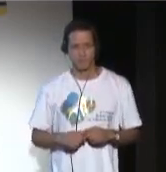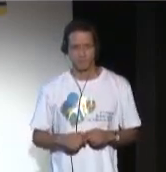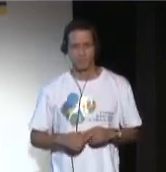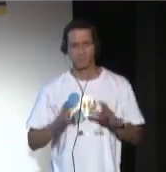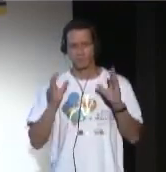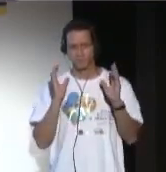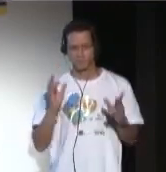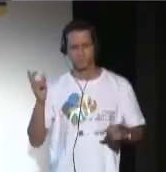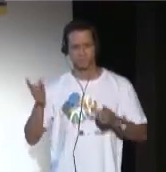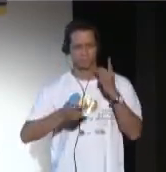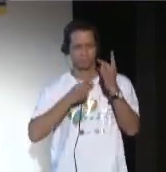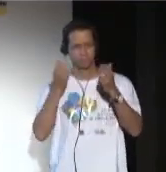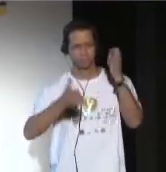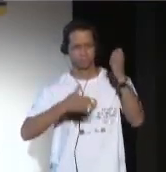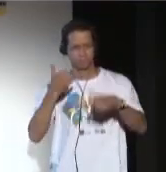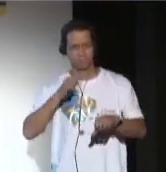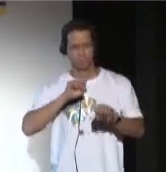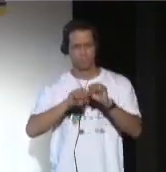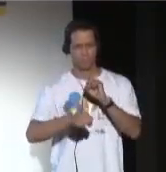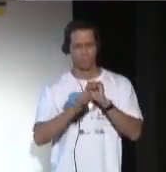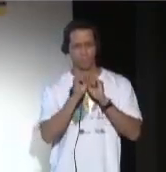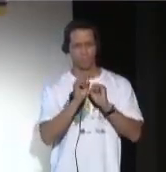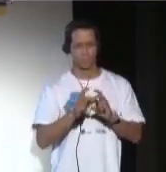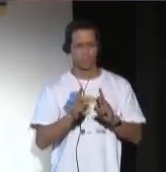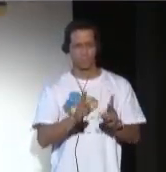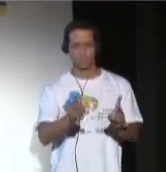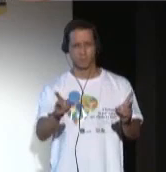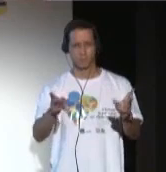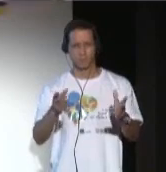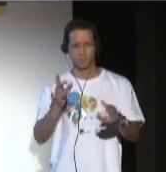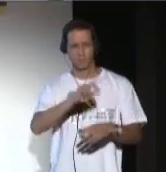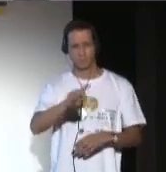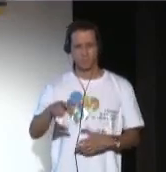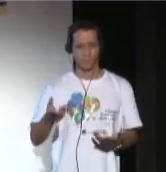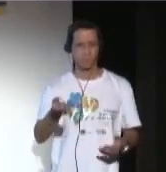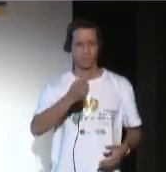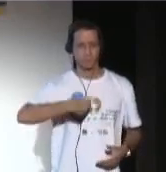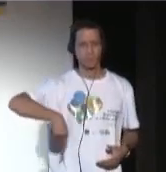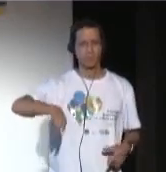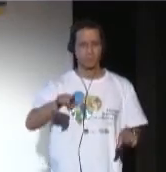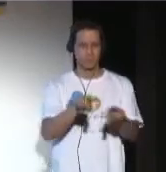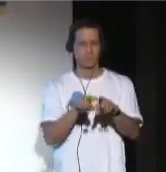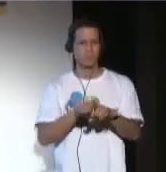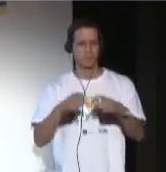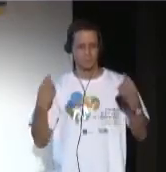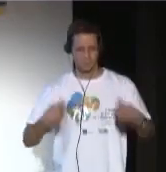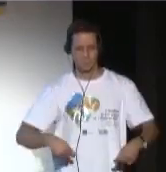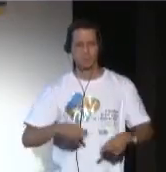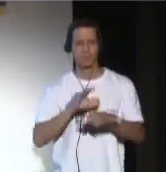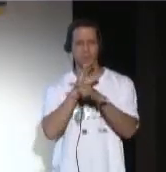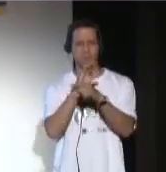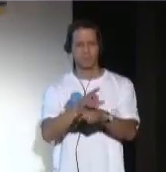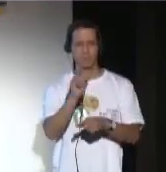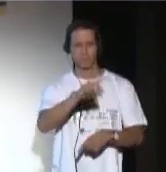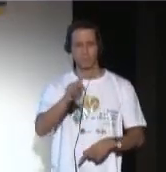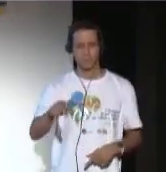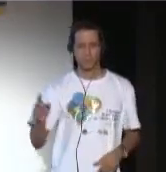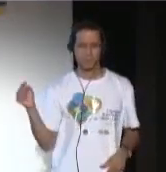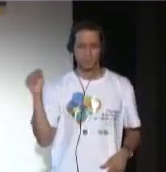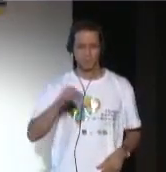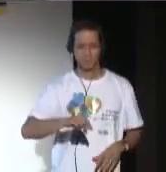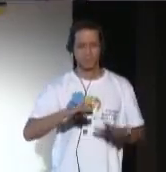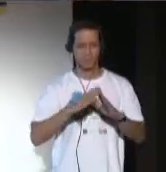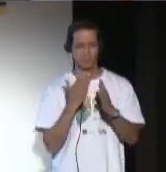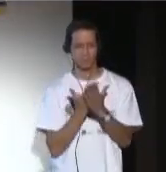se falou muito sobre a formação de professores nessa conferência. Nós também precisamos ajudar os professores que vêm trabalhar na